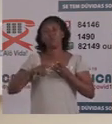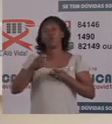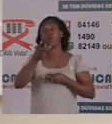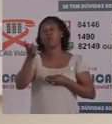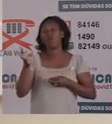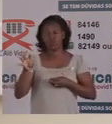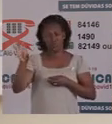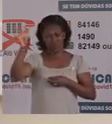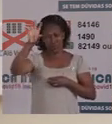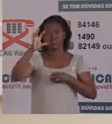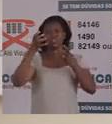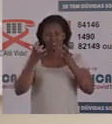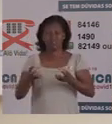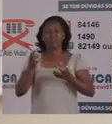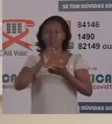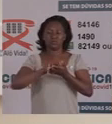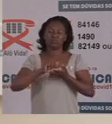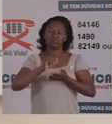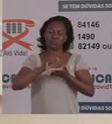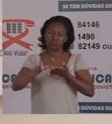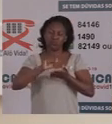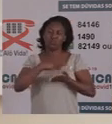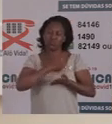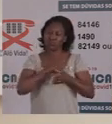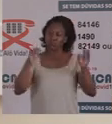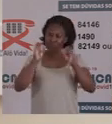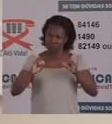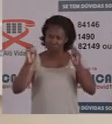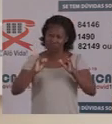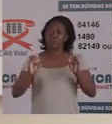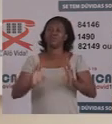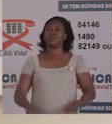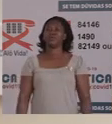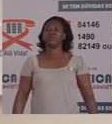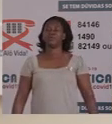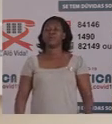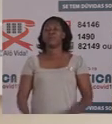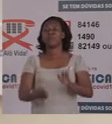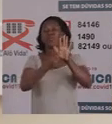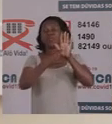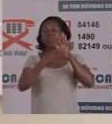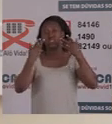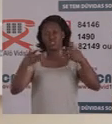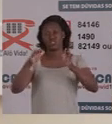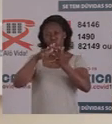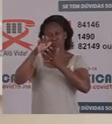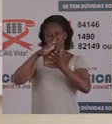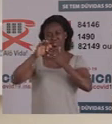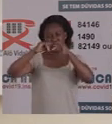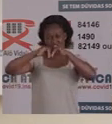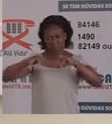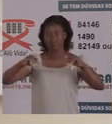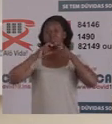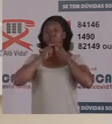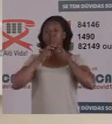não registaram óbitos. O próximo slide, se faz favor. Aqui já falamos especificamente do nosso país.